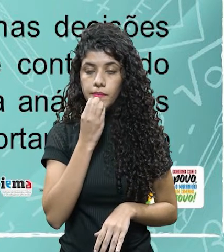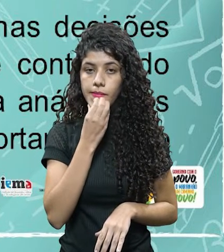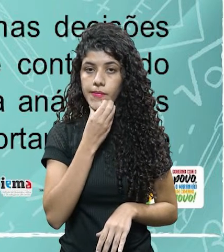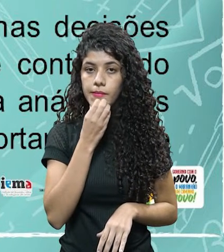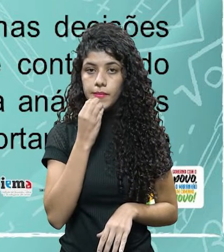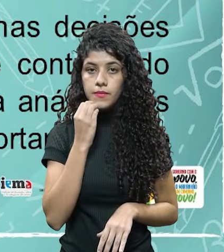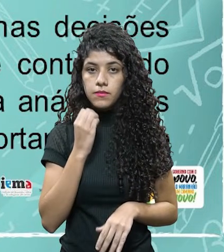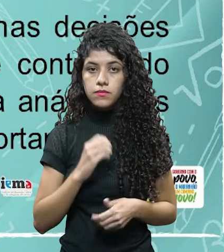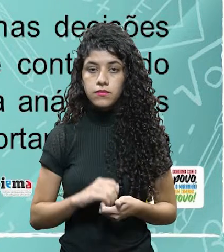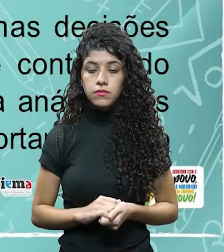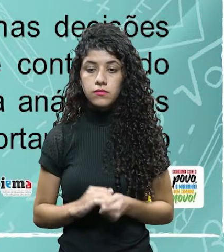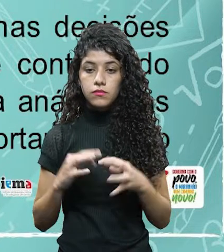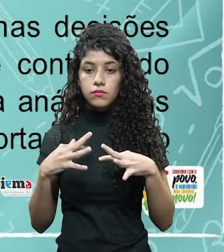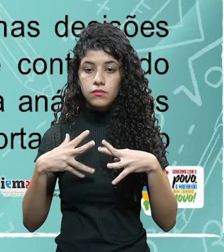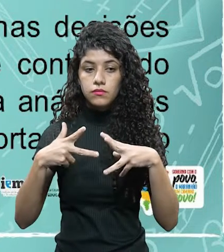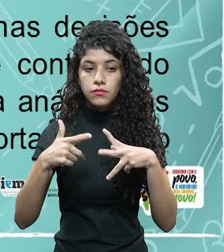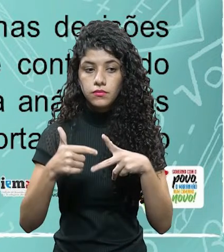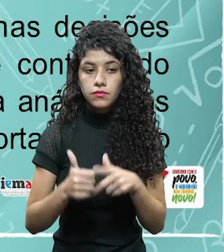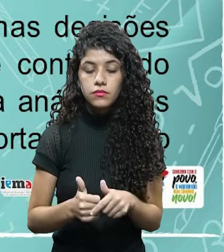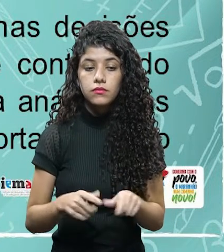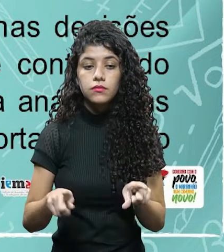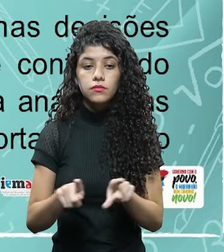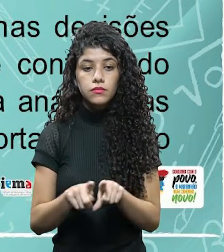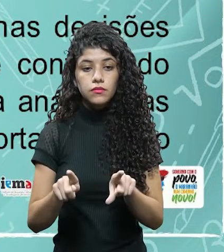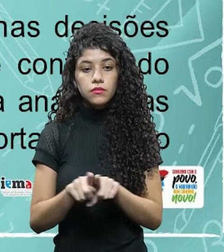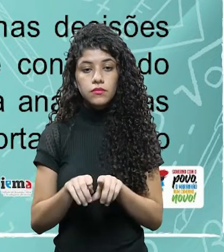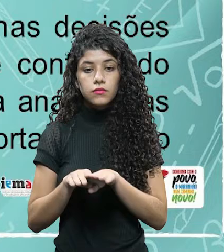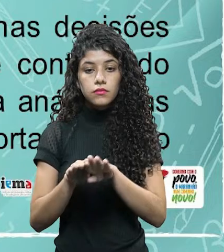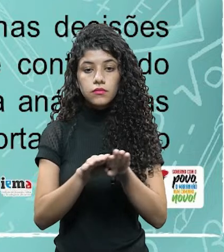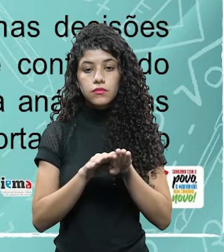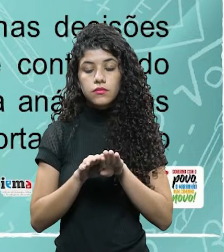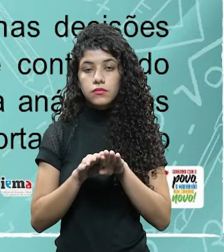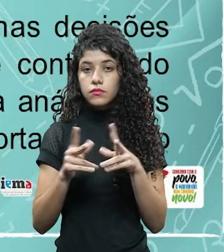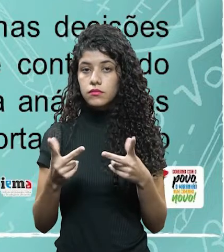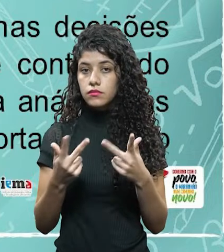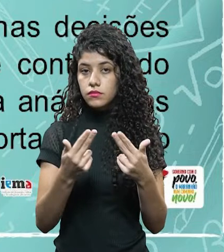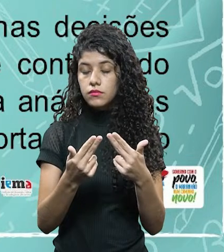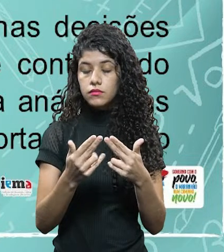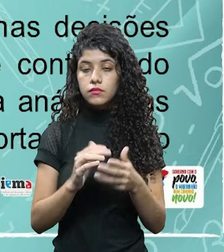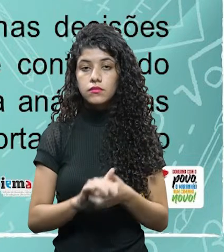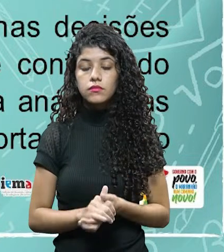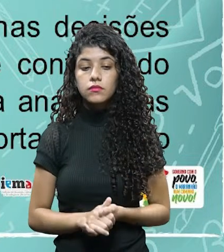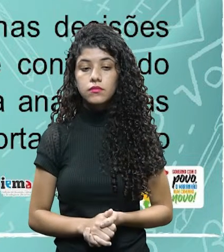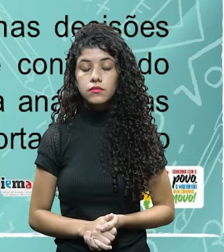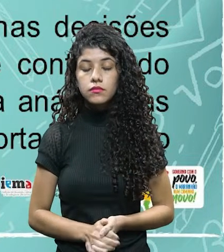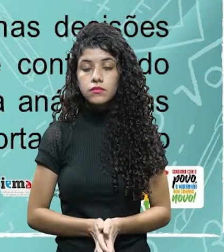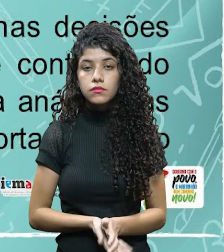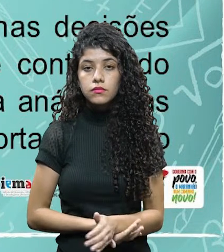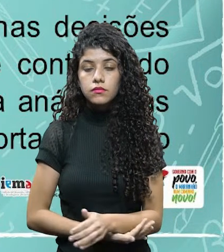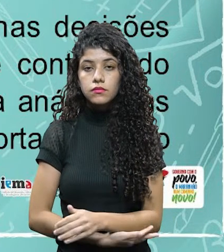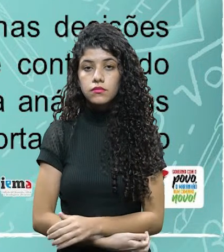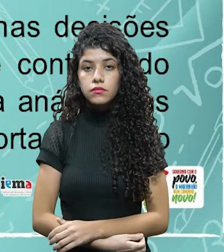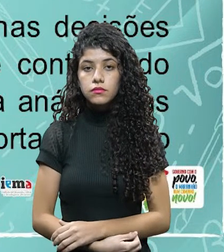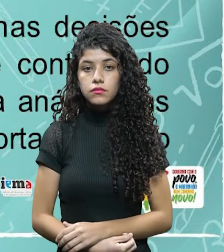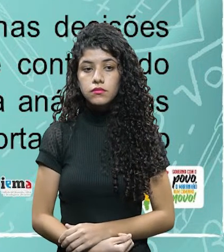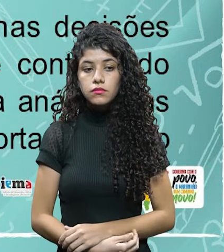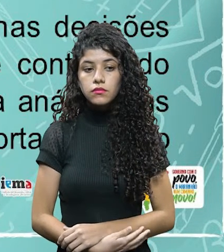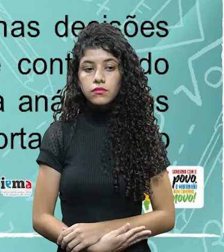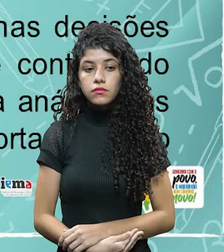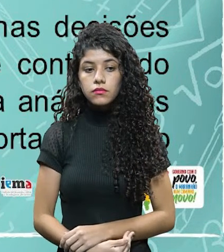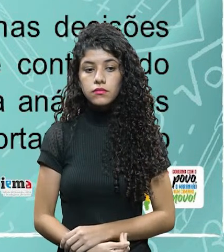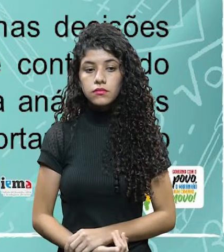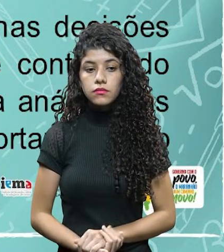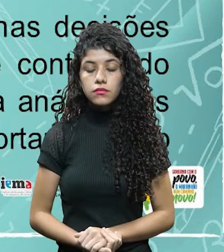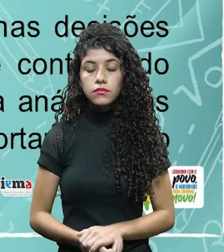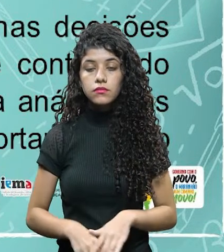totais e as receitas totais. Então, o ponto de equilíbrio é quando está igual. Custos e despesas igualou as